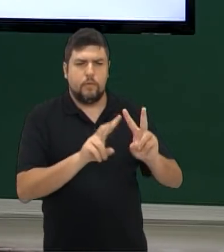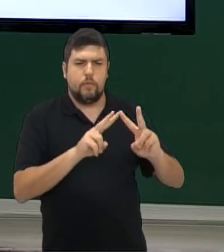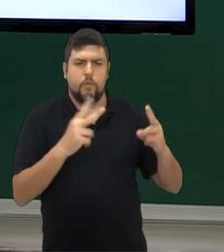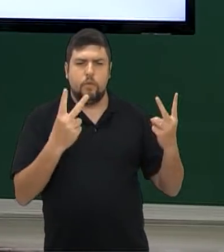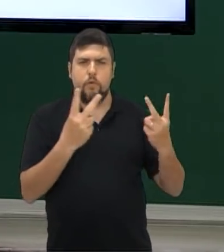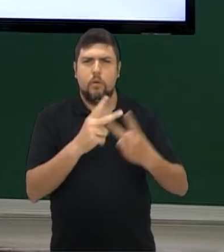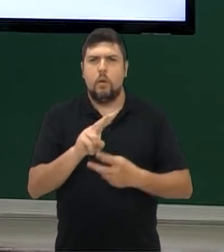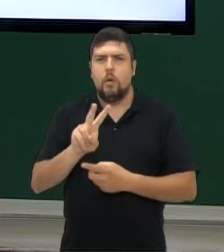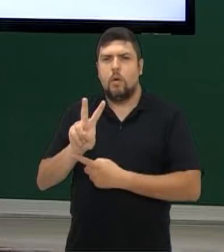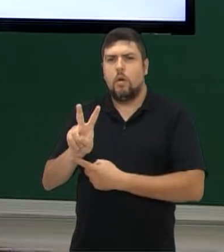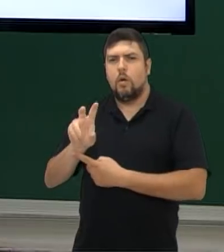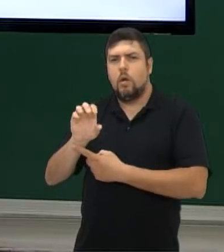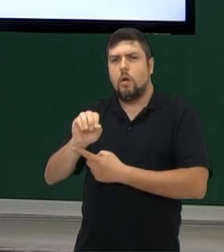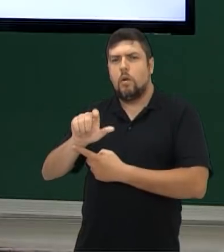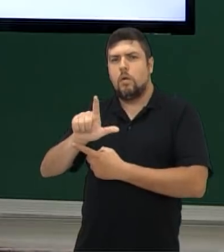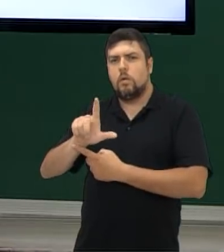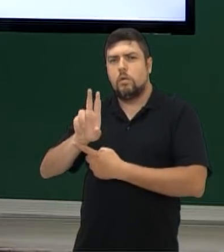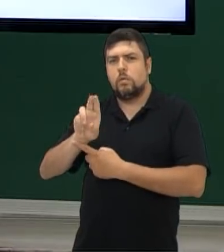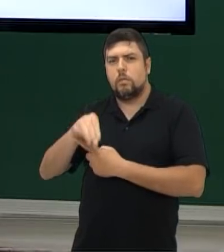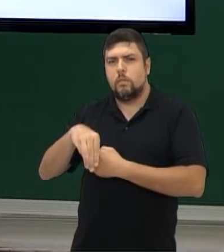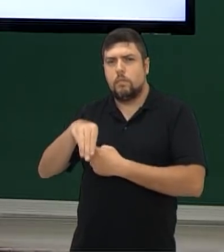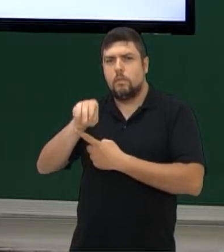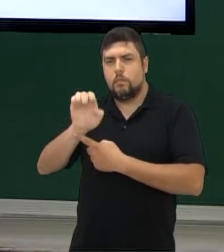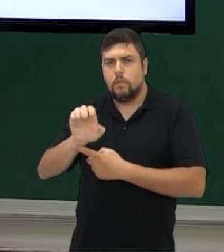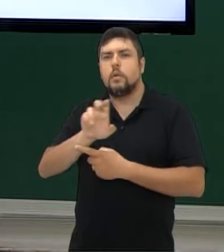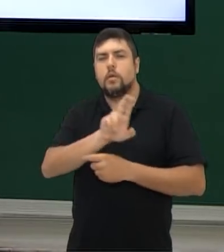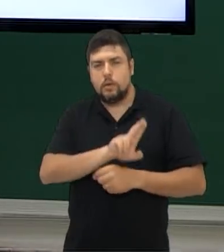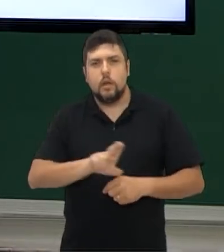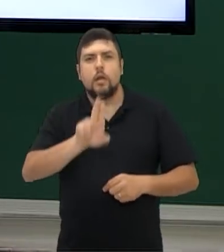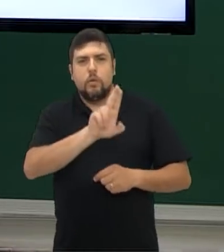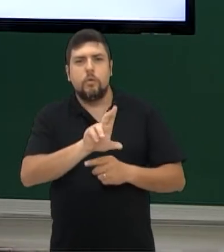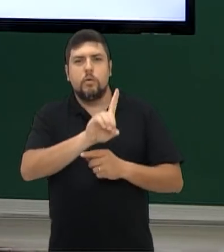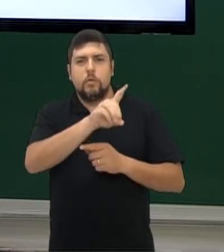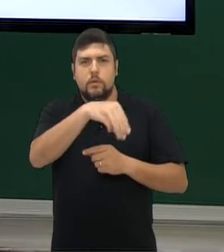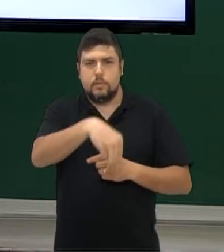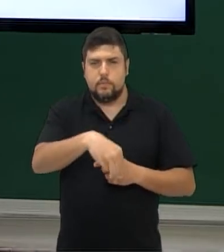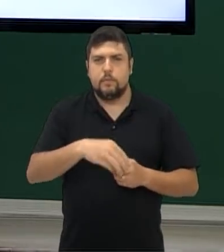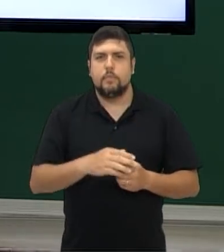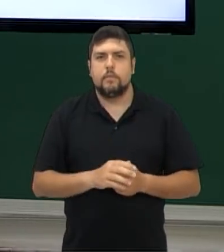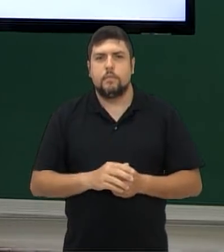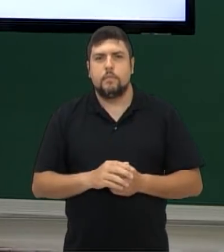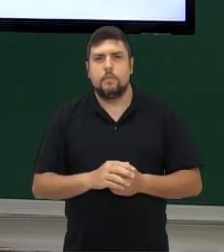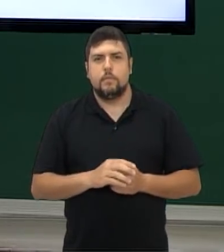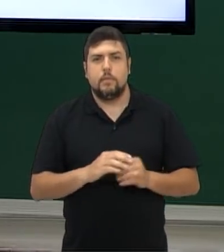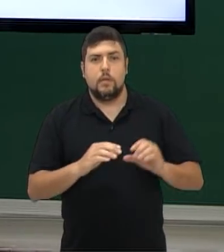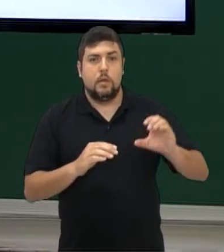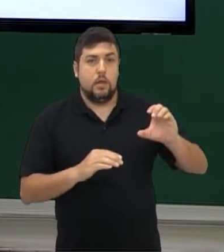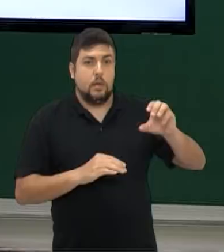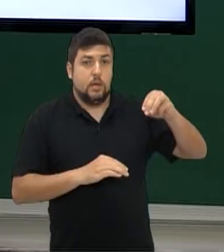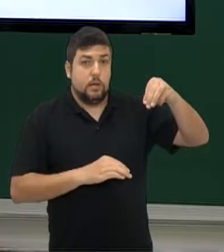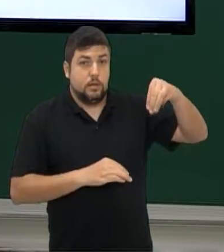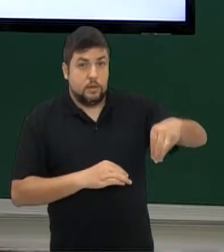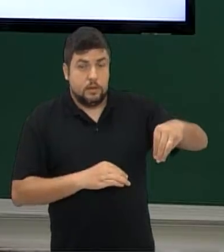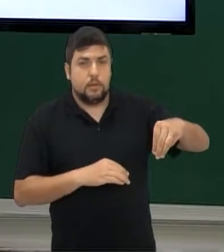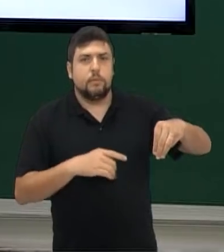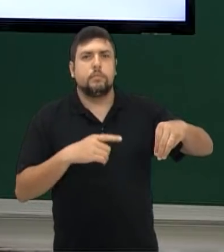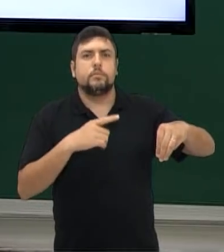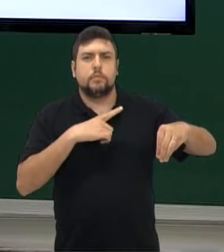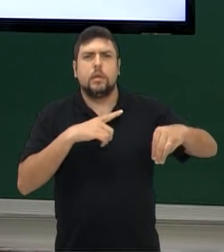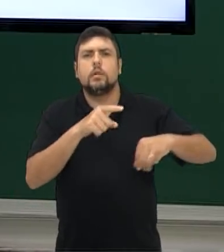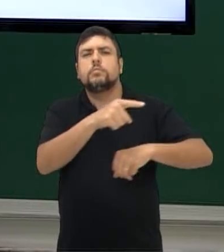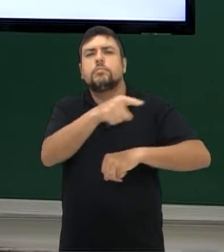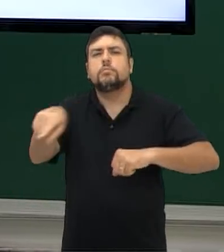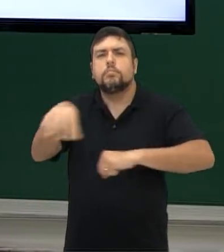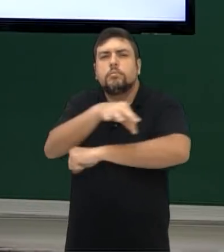capacidade que vocês vão ver, que vai aparecer a unidade de decímetro. Centímetro, que é bastante usado, porque a gente tem a régua, não tem? A régua